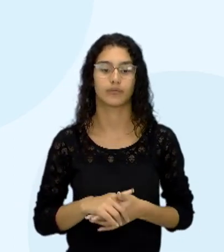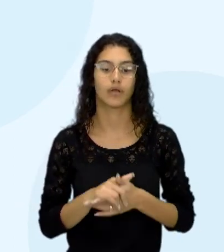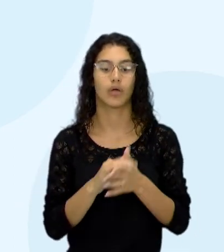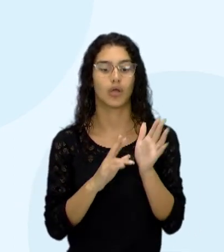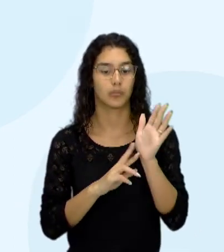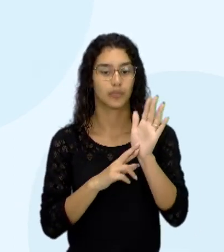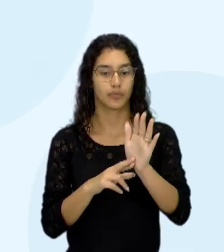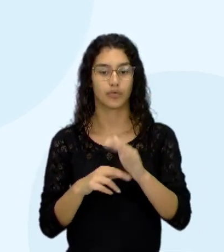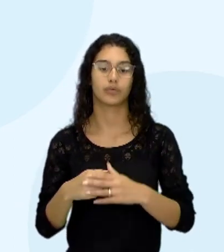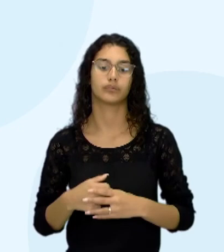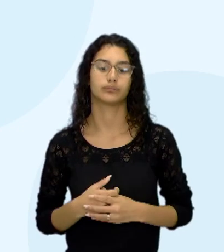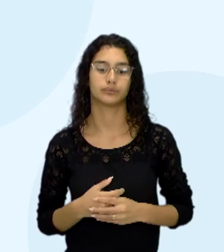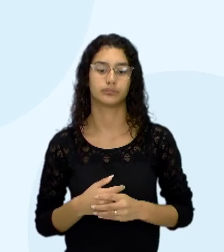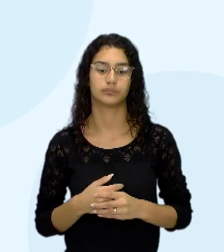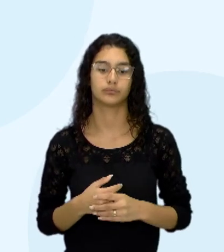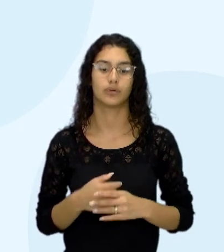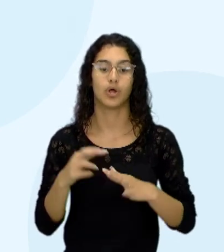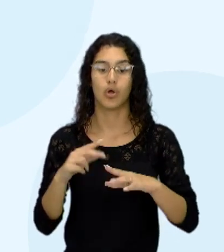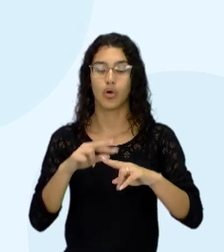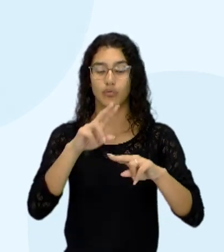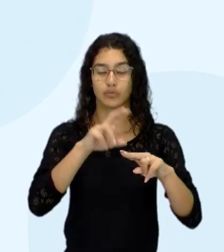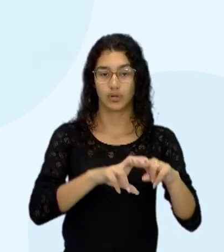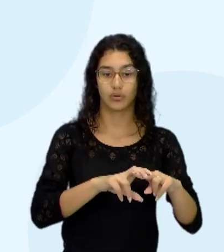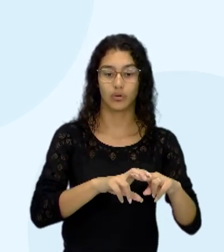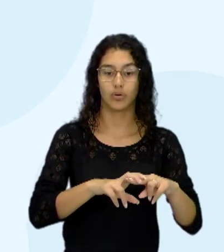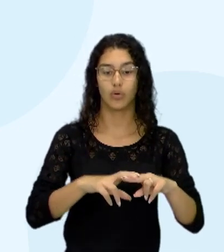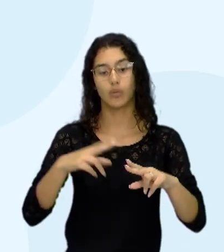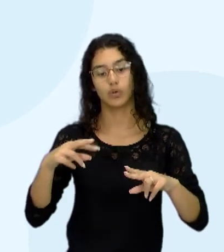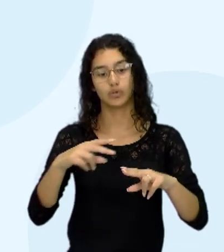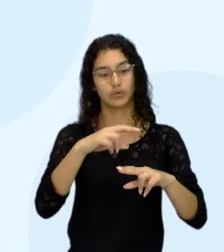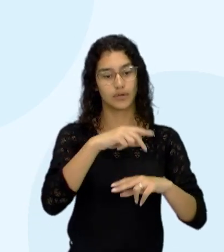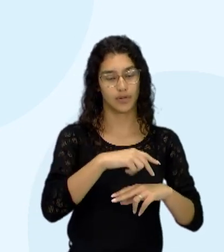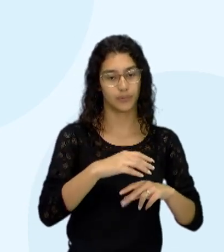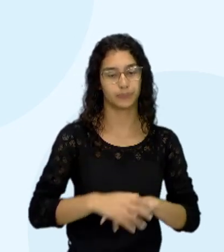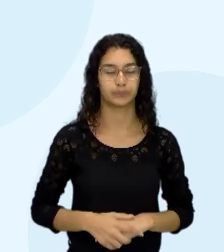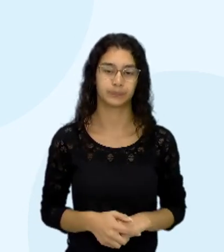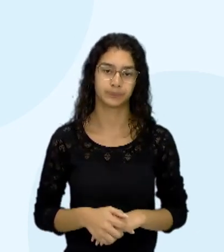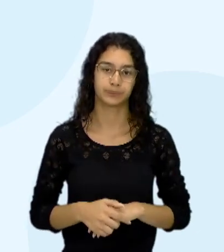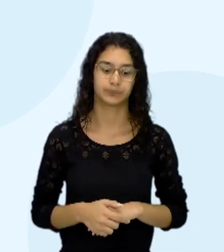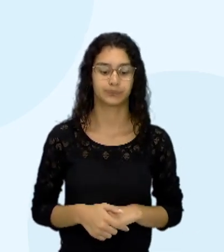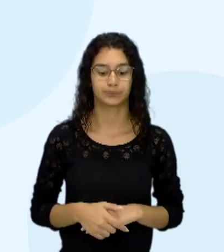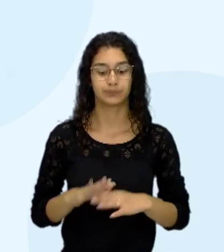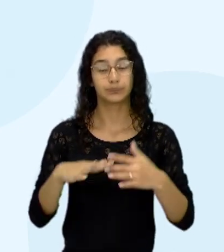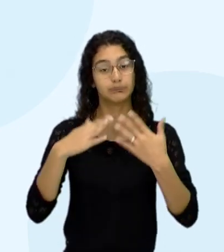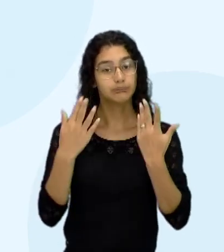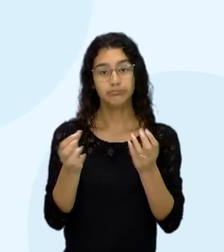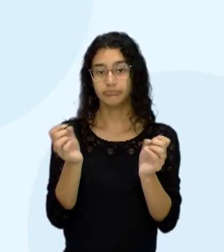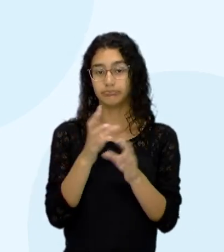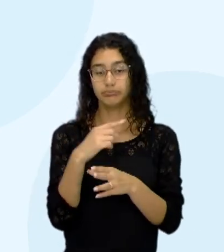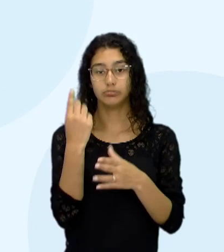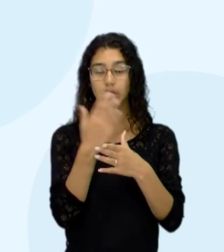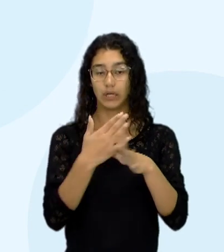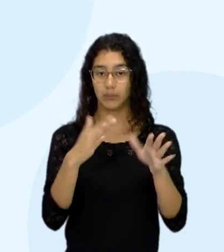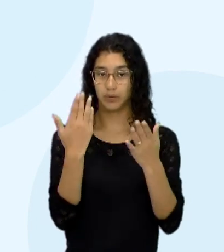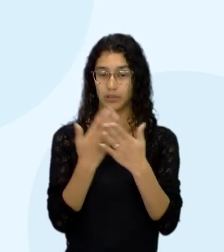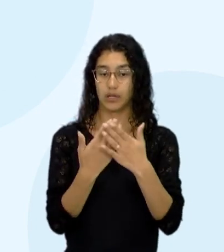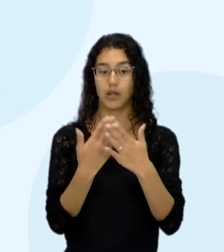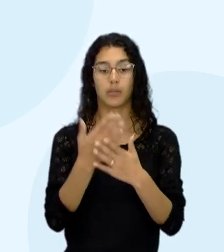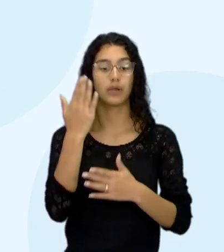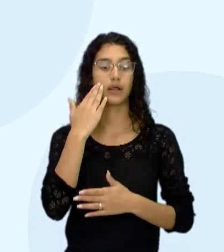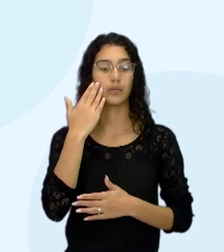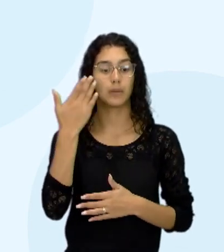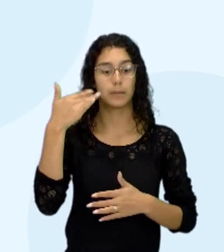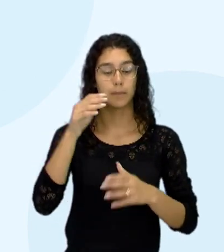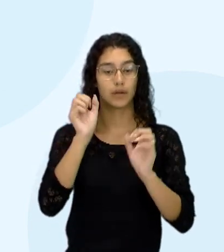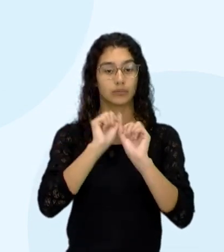dinâmica, olha lá como funcionou, um foi de fora e entrou, o outro de dentro saiu. É isso, gente. A gente já está terminando a aula. Ó. Para saber mais, eu